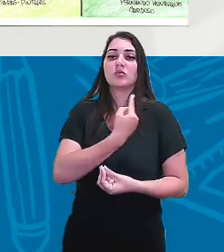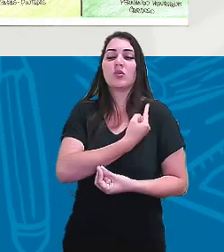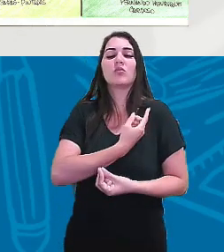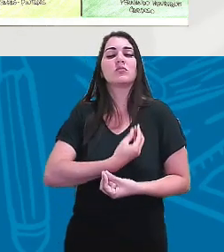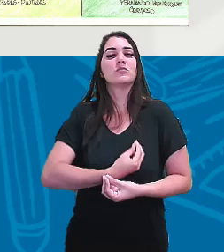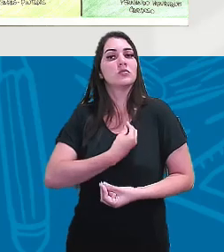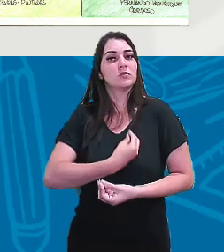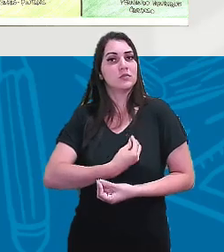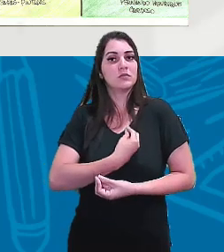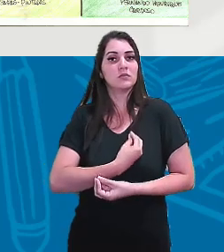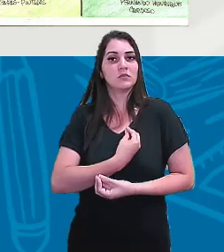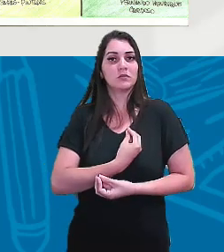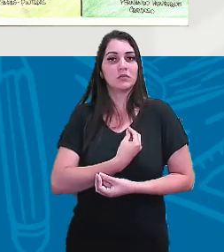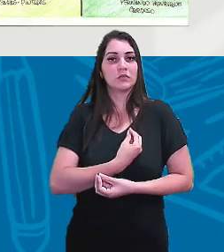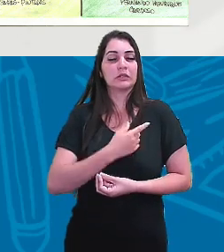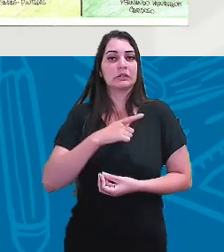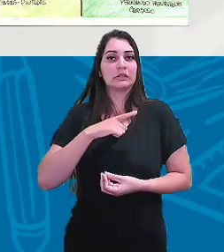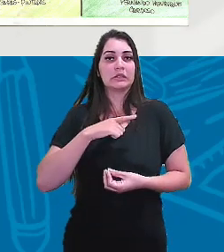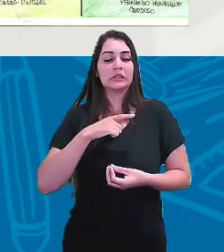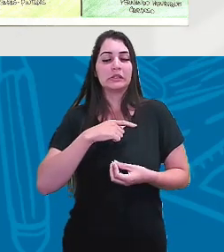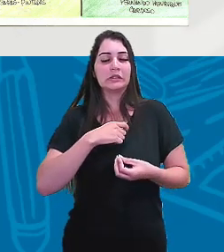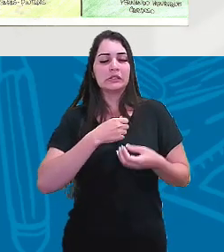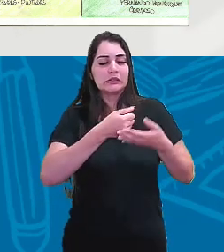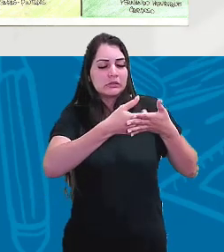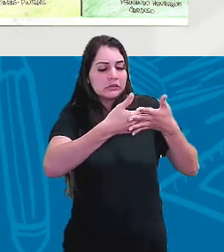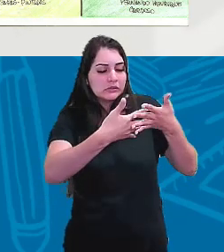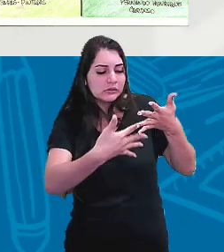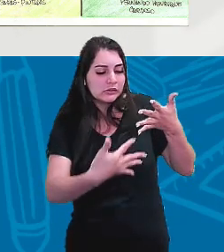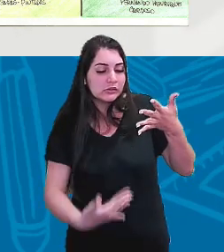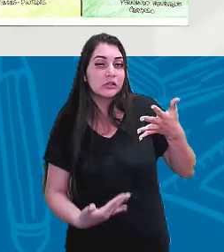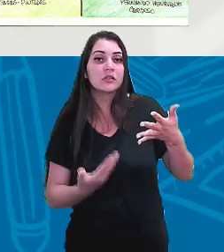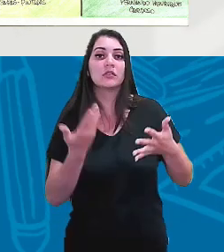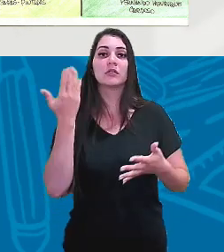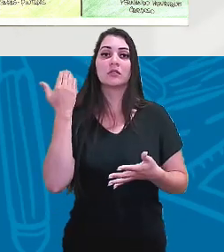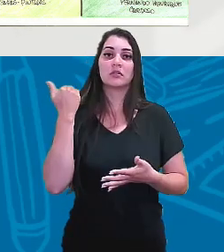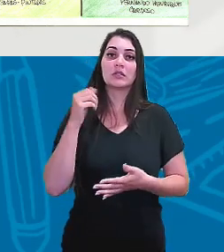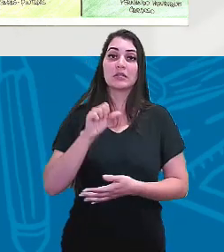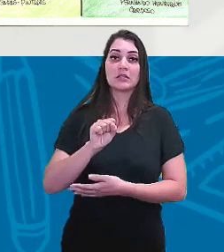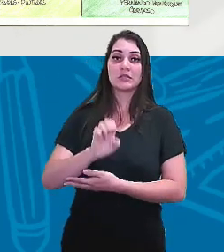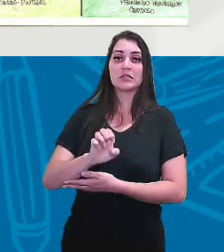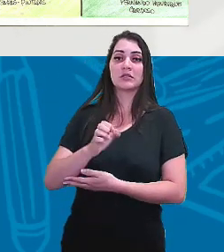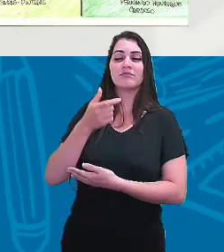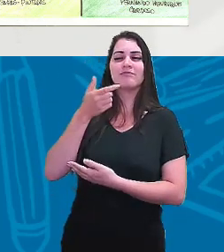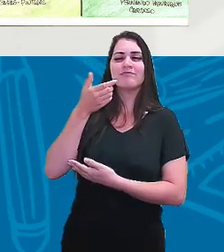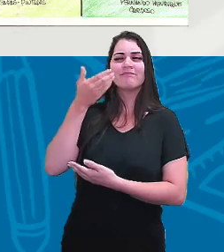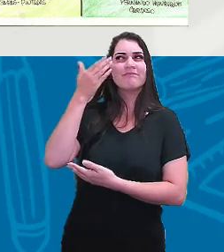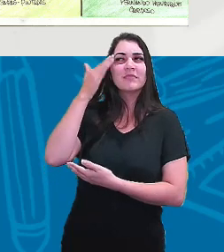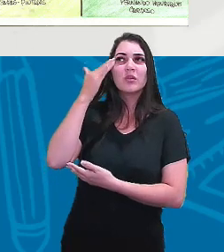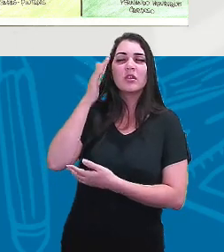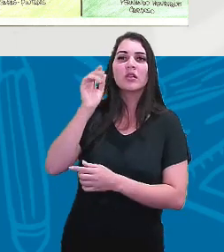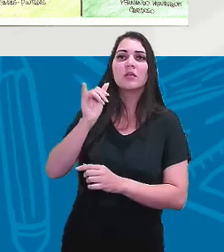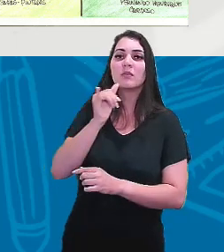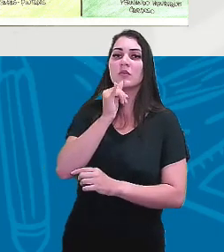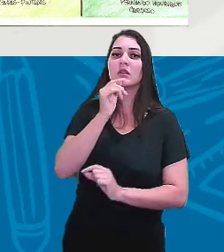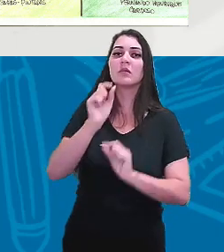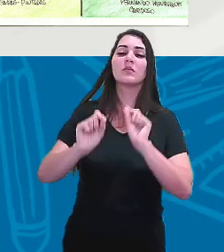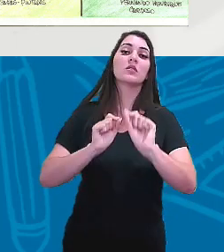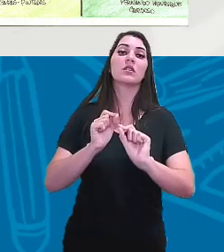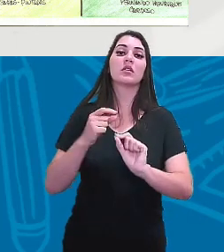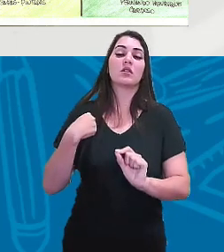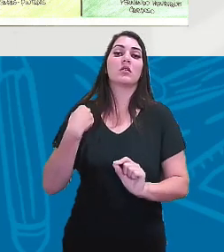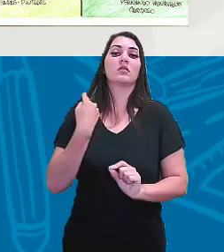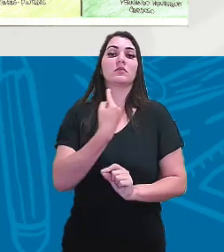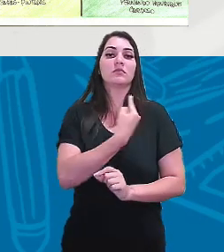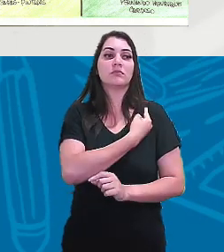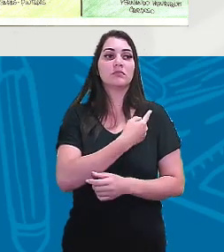ele está repleto de passado. Se você não entender, por exemplo, que a nossa,